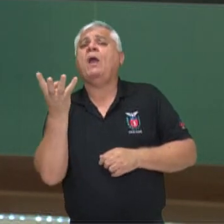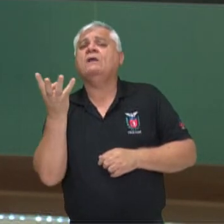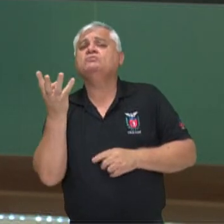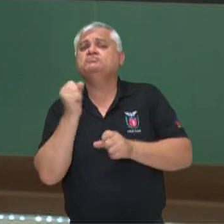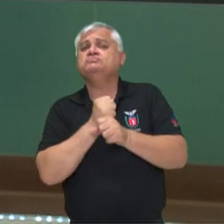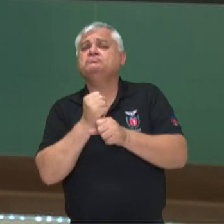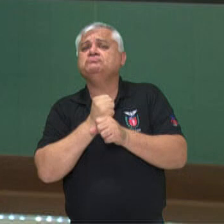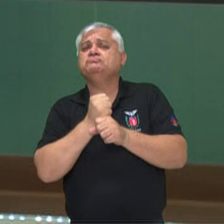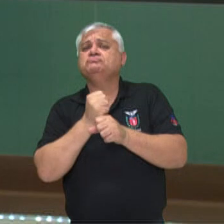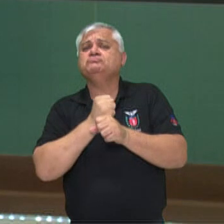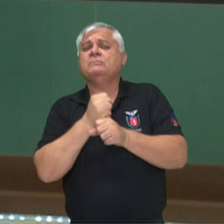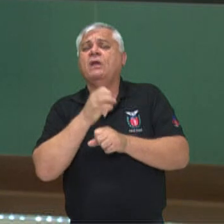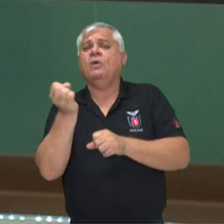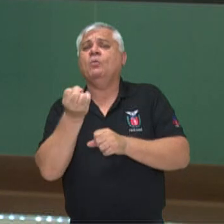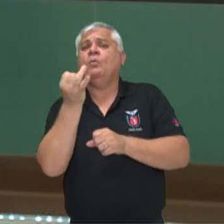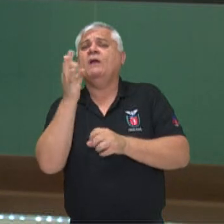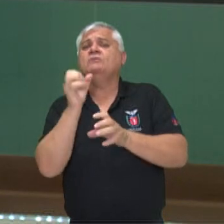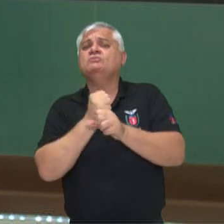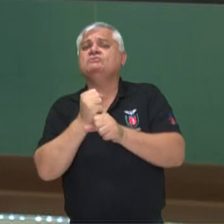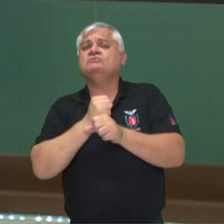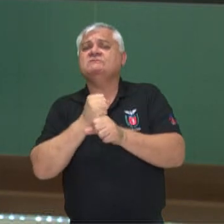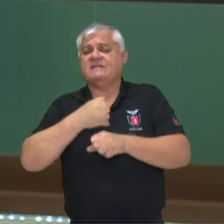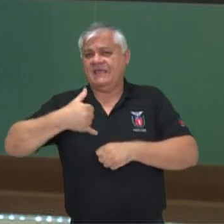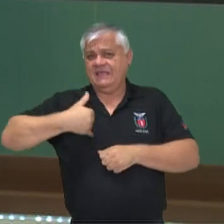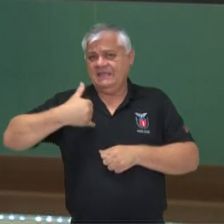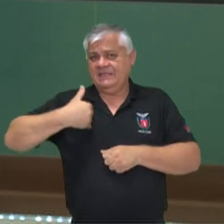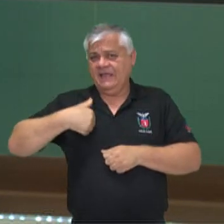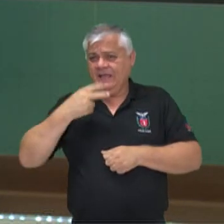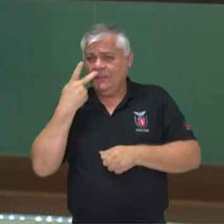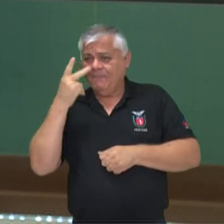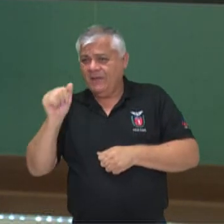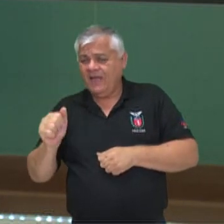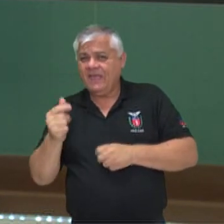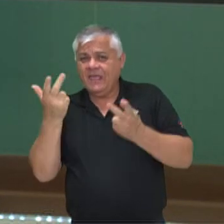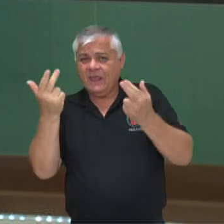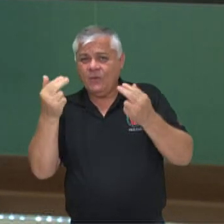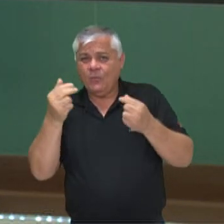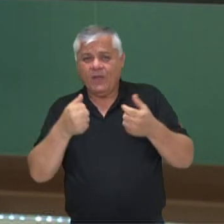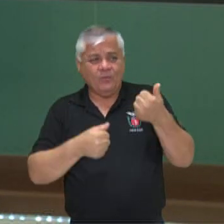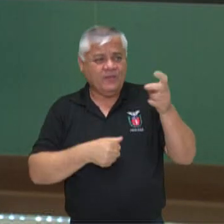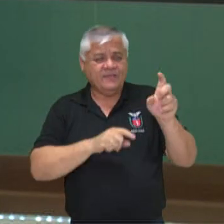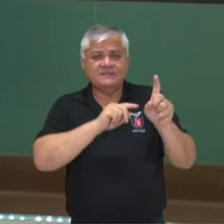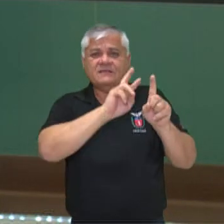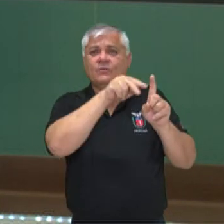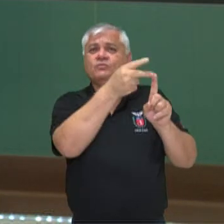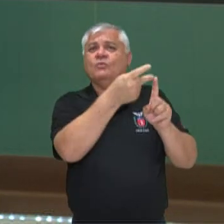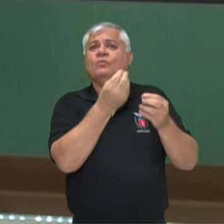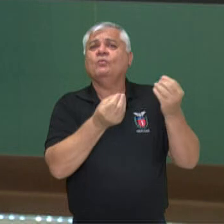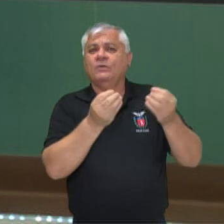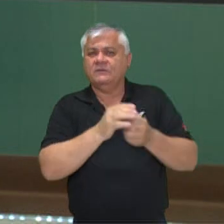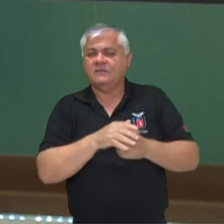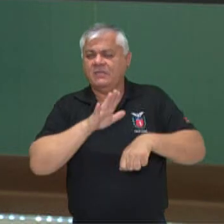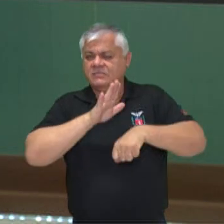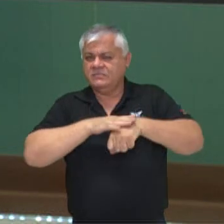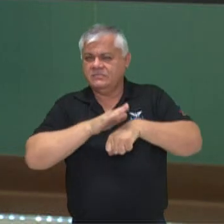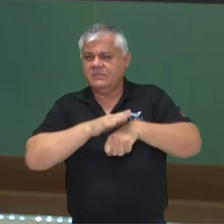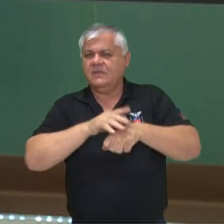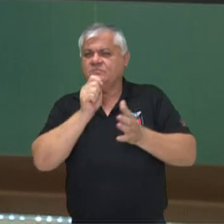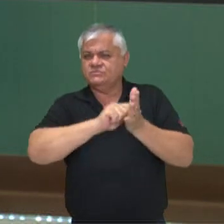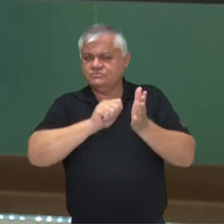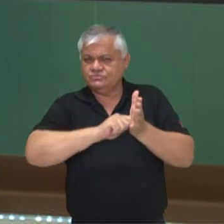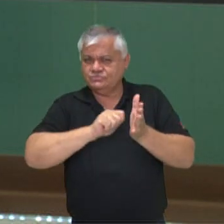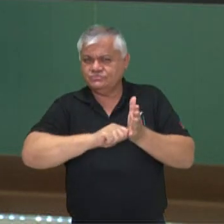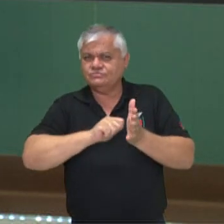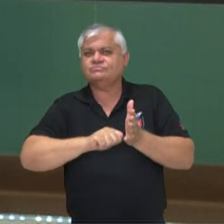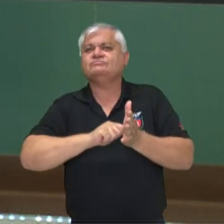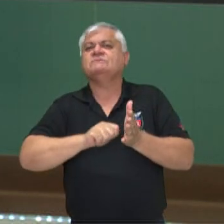tempo atrás, a idade do pai era igual ao quadrado da idade do filho. Eu vou dar um tempinho para você rabiscar, mas rabisca,